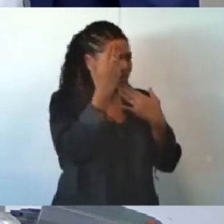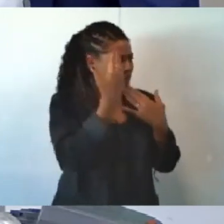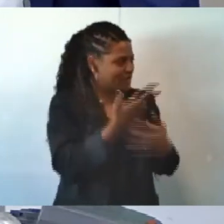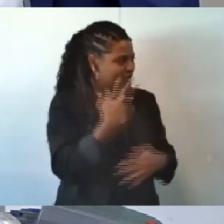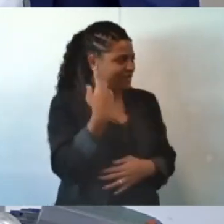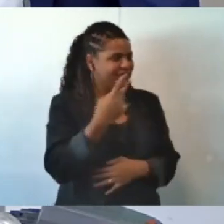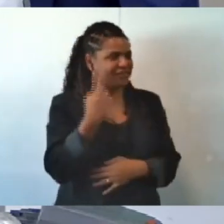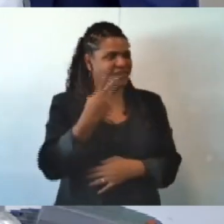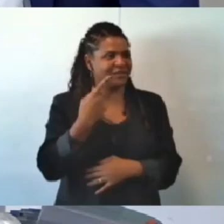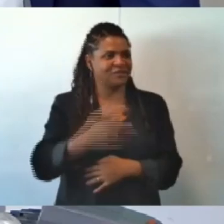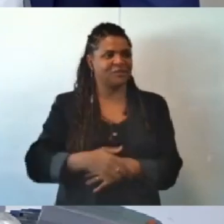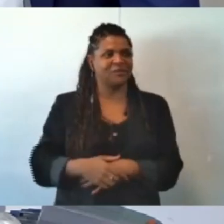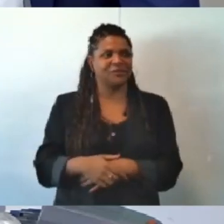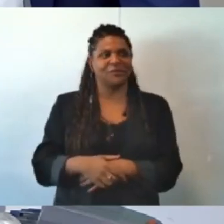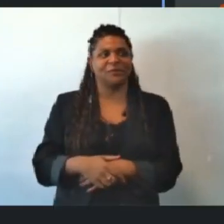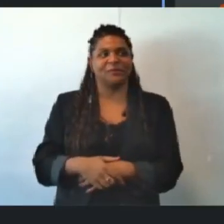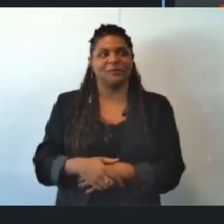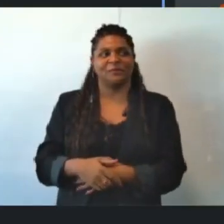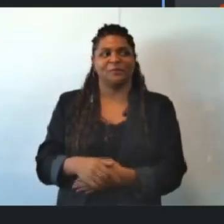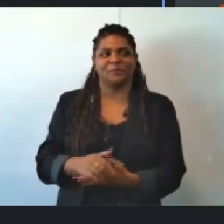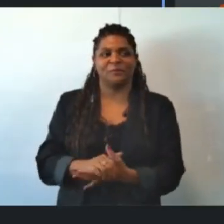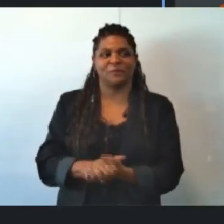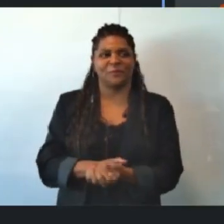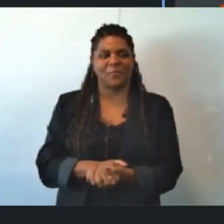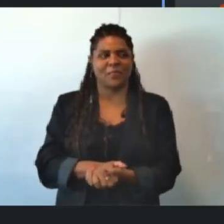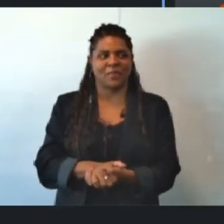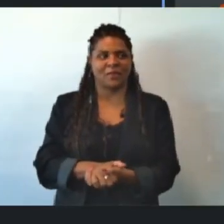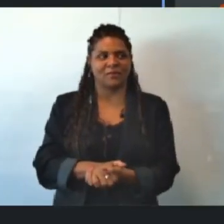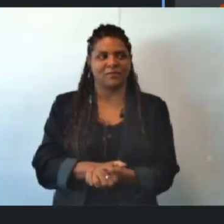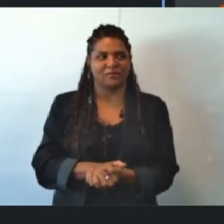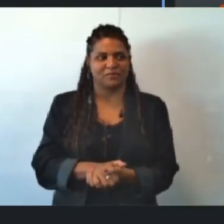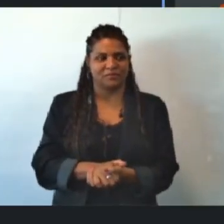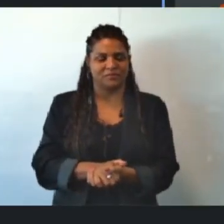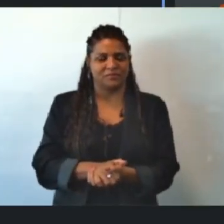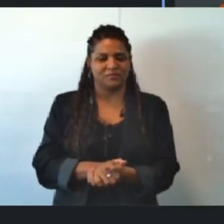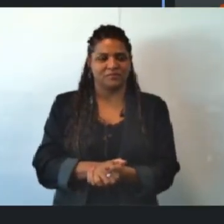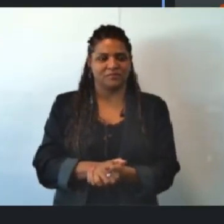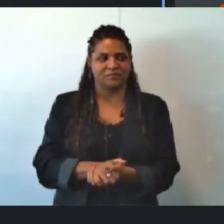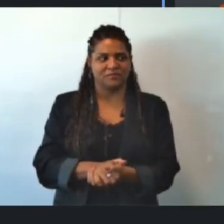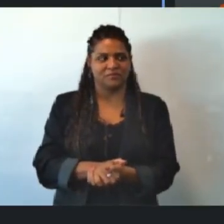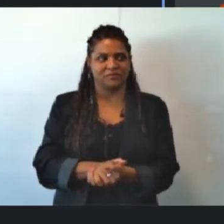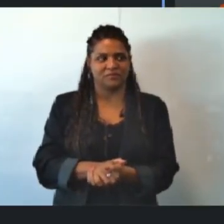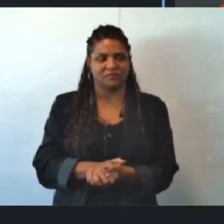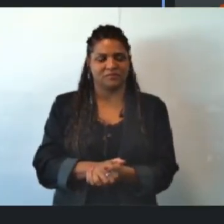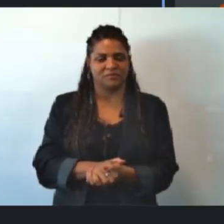Luiz, você quer... Rapidamente, vereador, eu queria só falar.